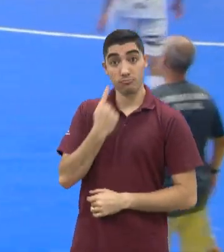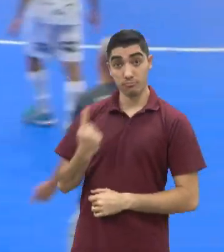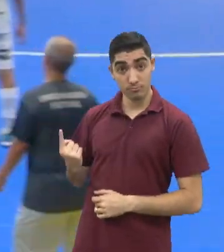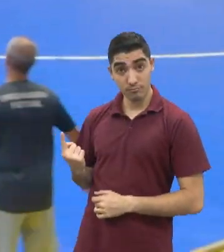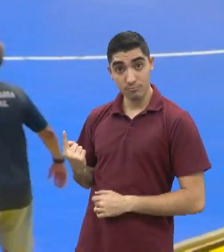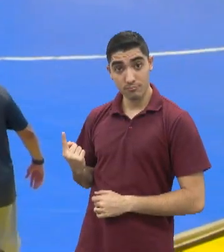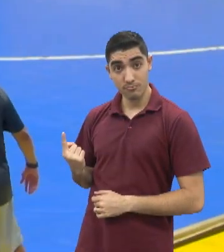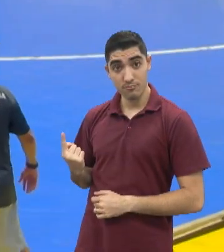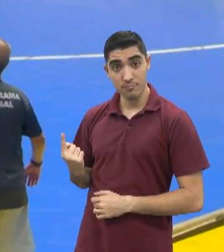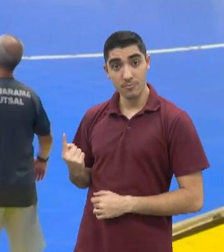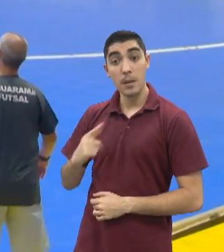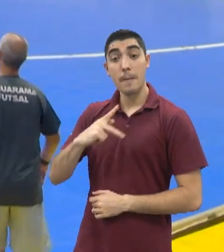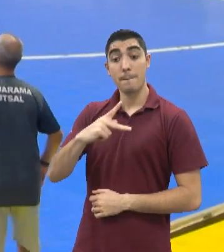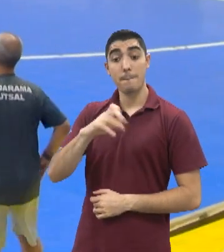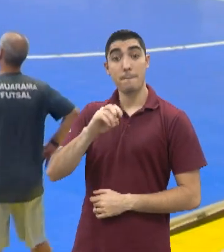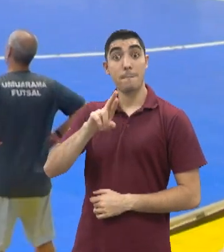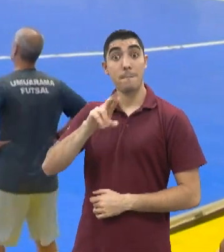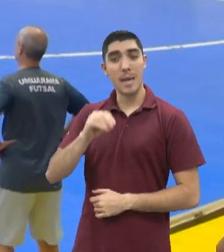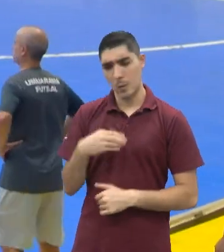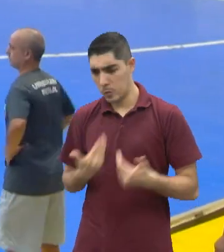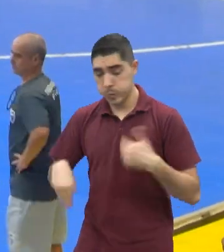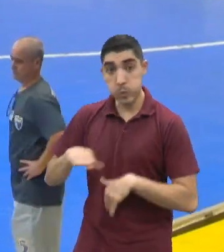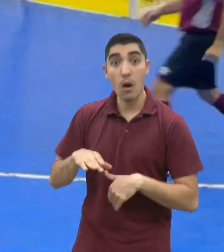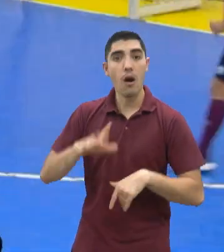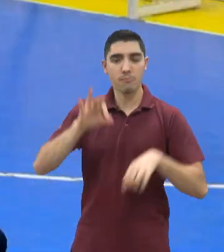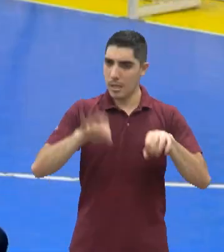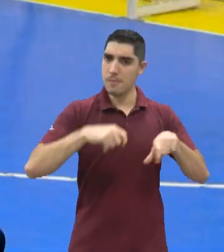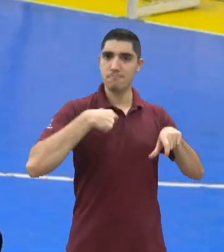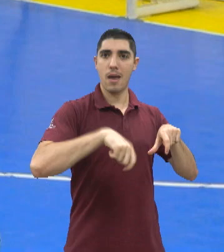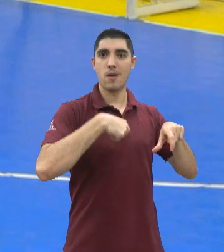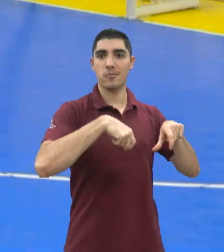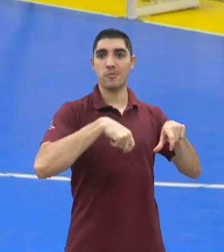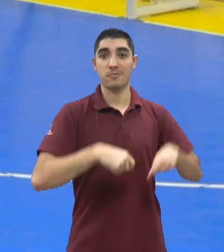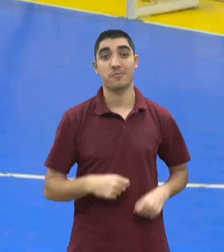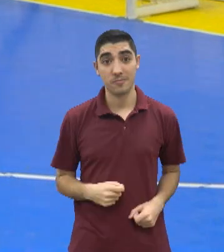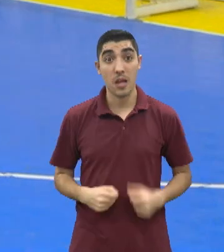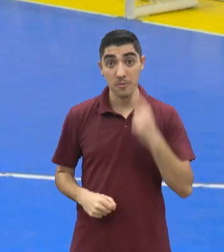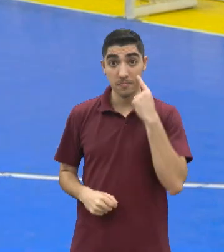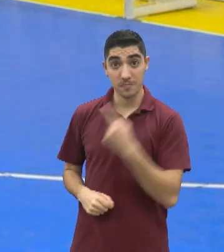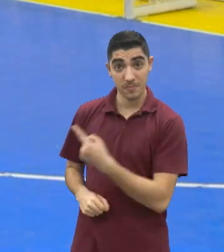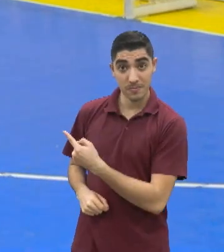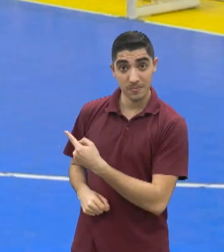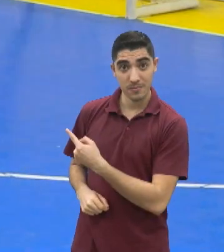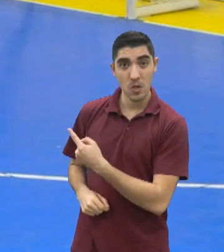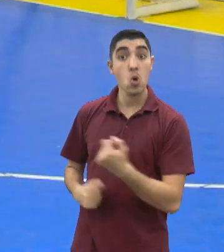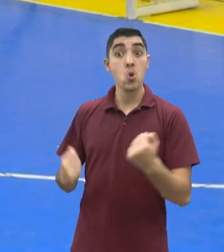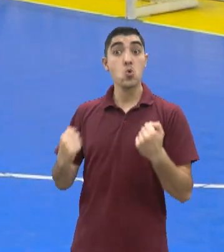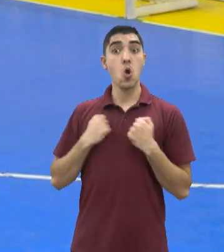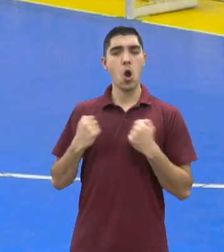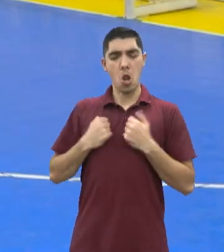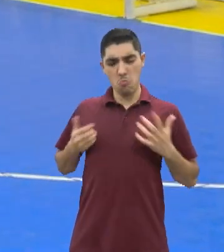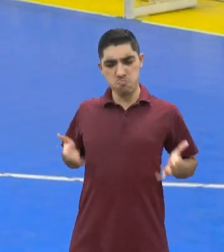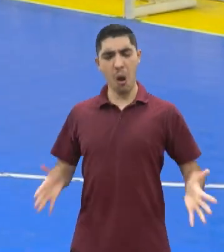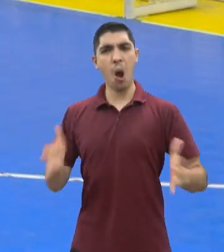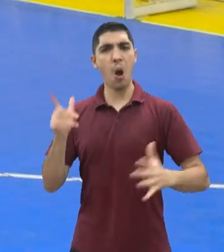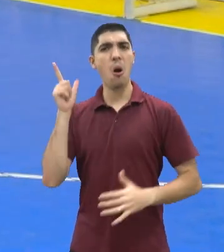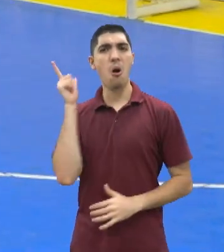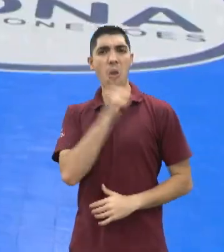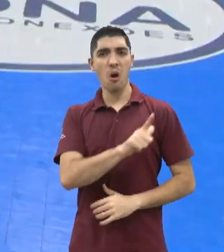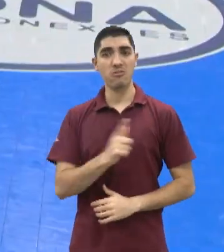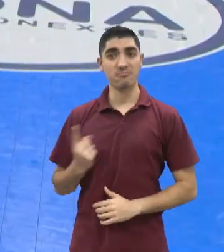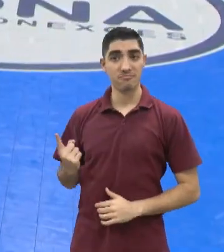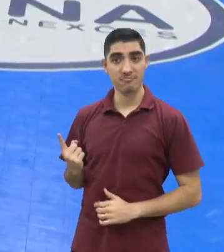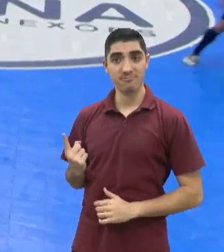girou e foi derrubado na área. Pênalti. Na cobrança de Gustavo, o goleiro Vitor foi para o canto certo e